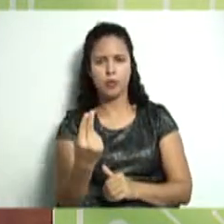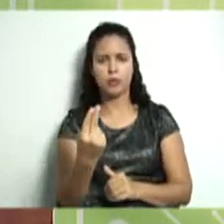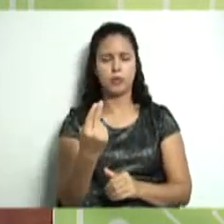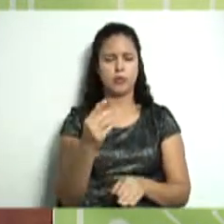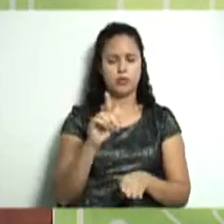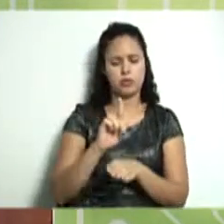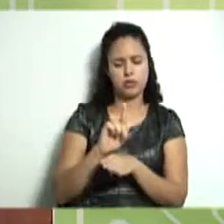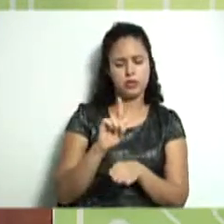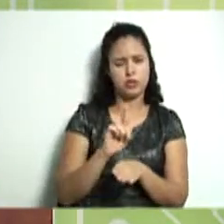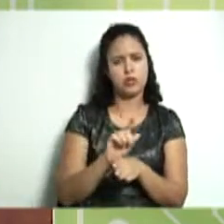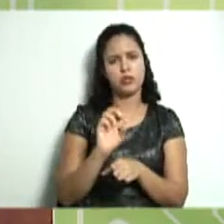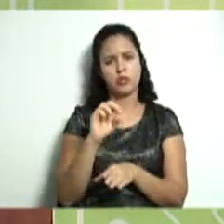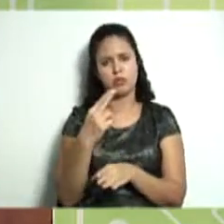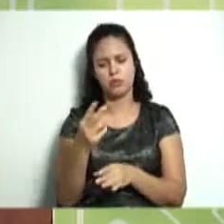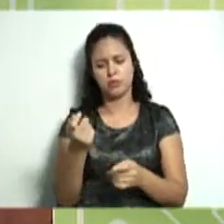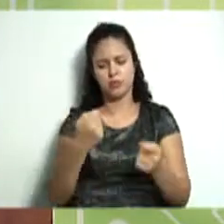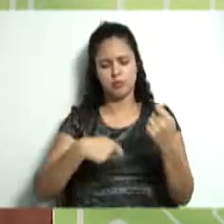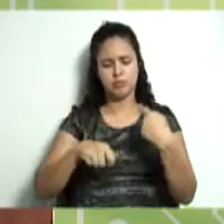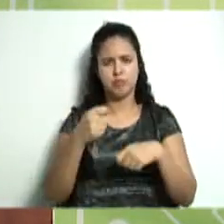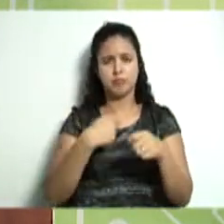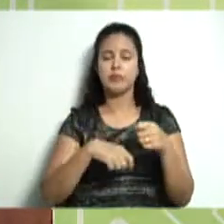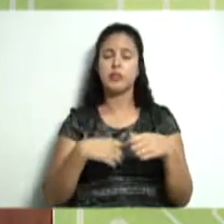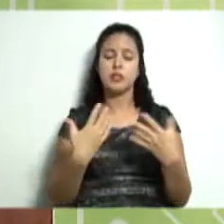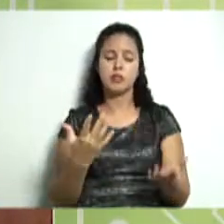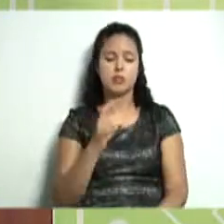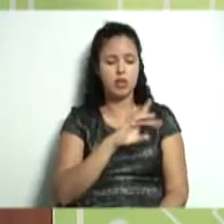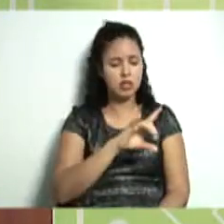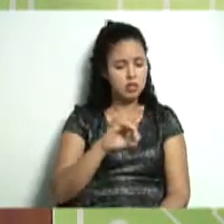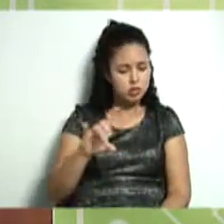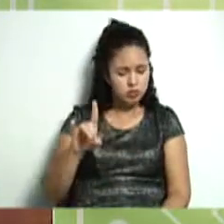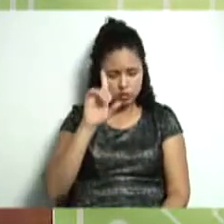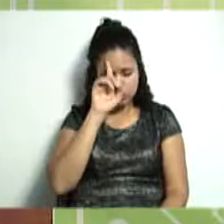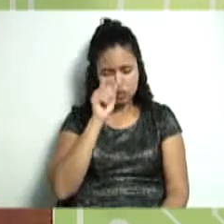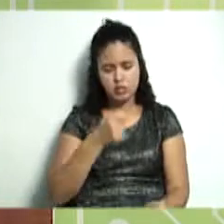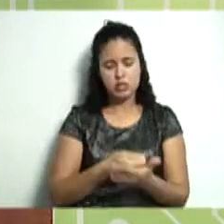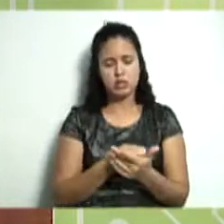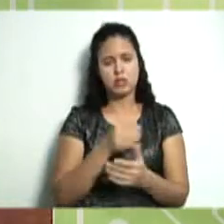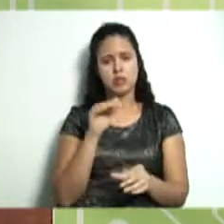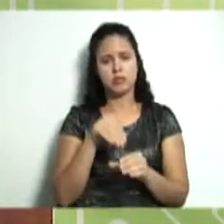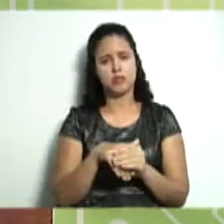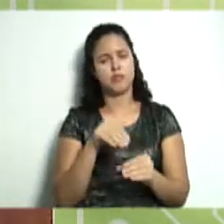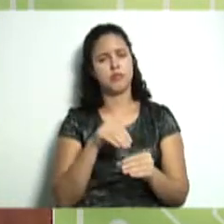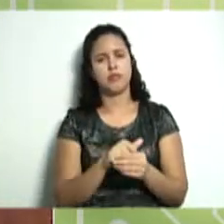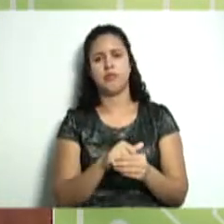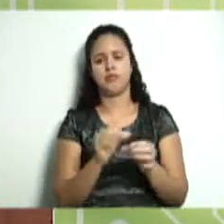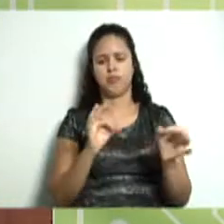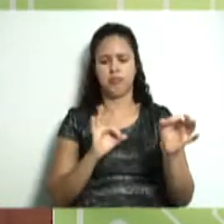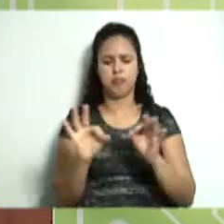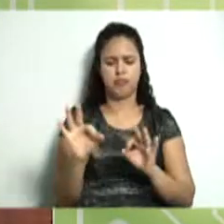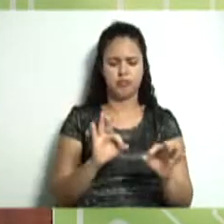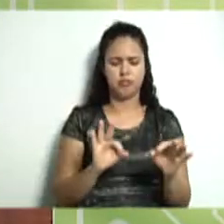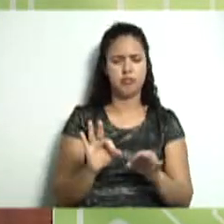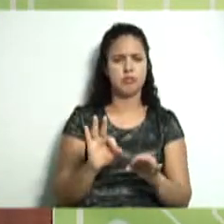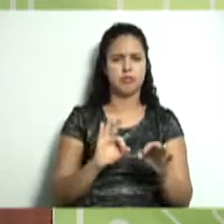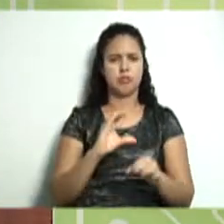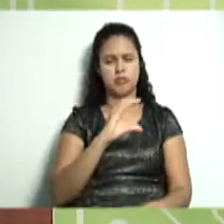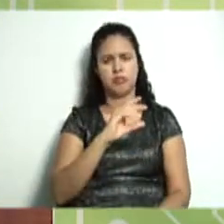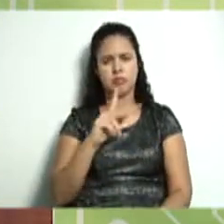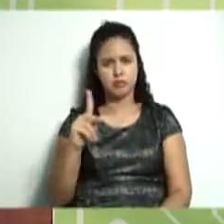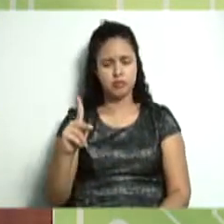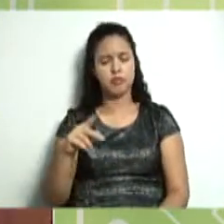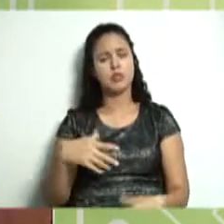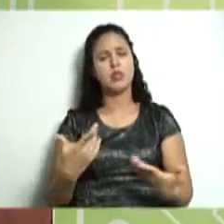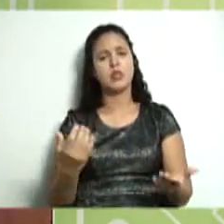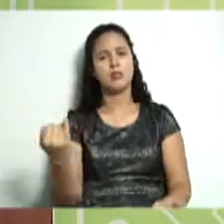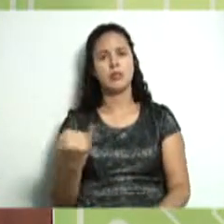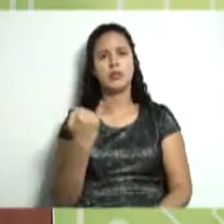administração. Então, veja, os próprios cooperados é que vão estar ali gerindo a cooperativa. É por